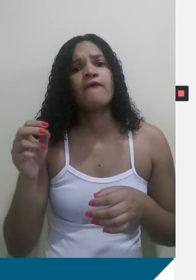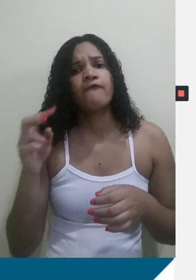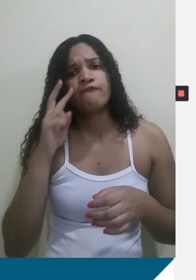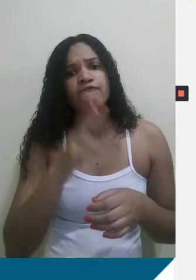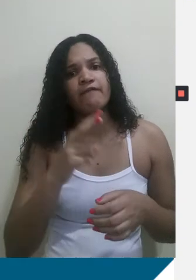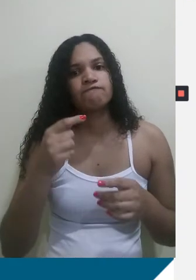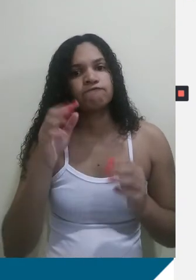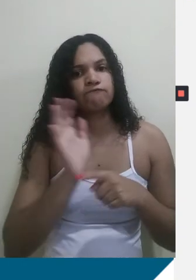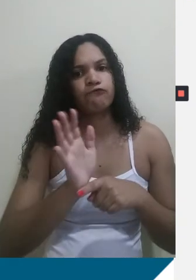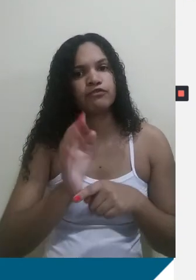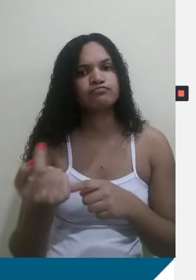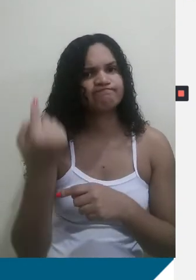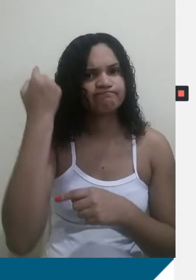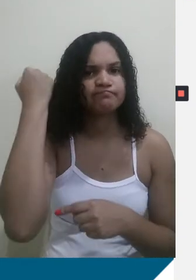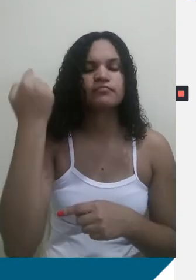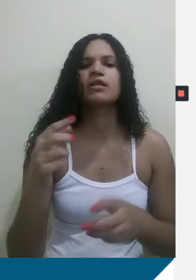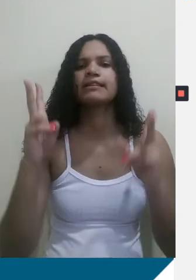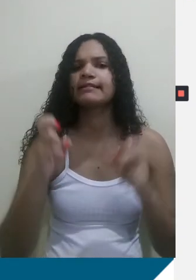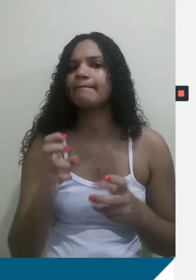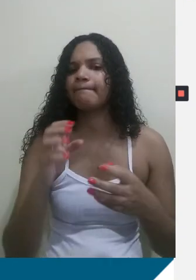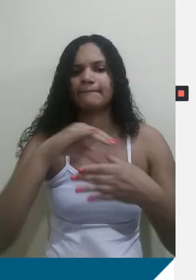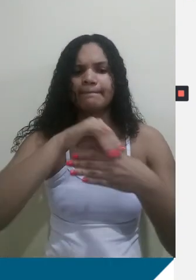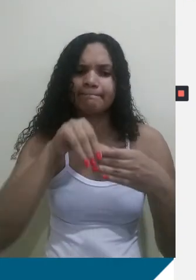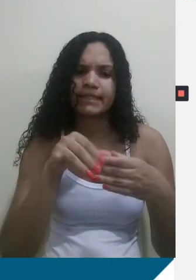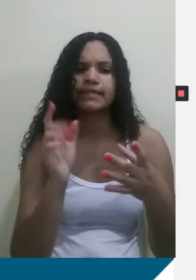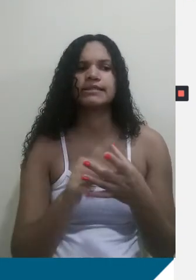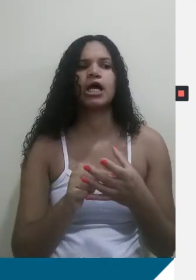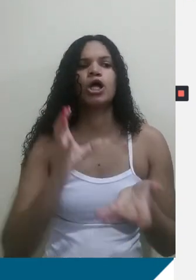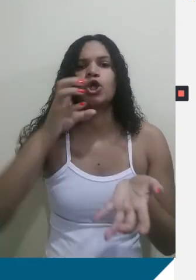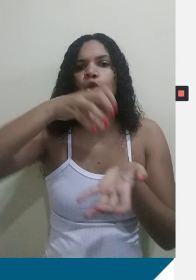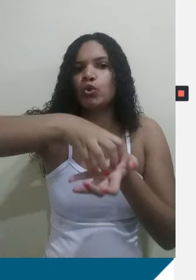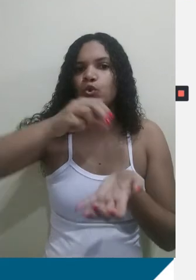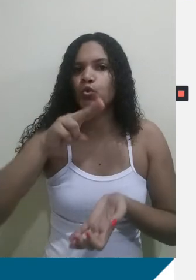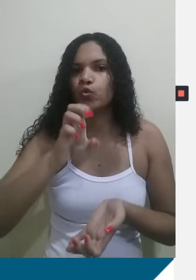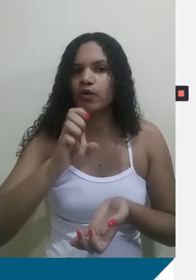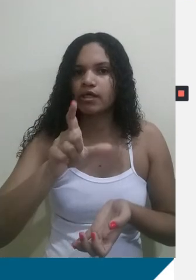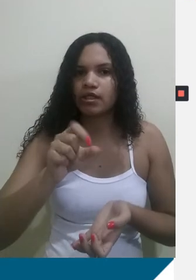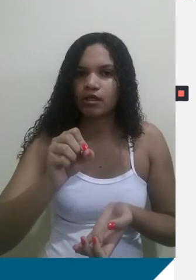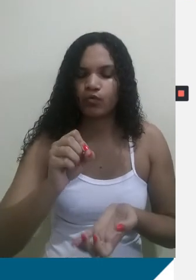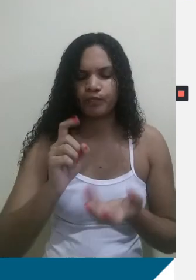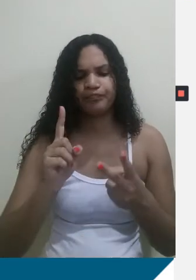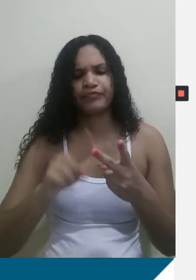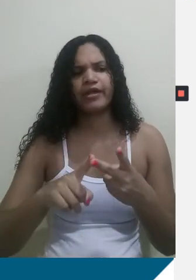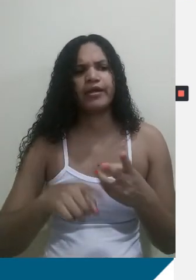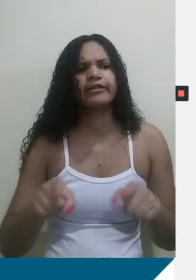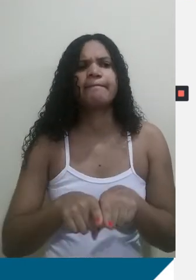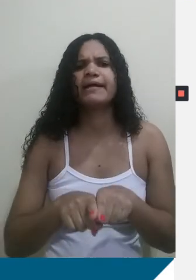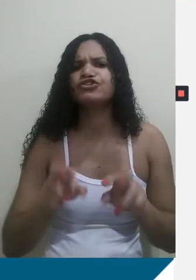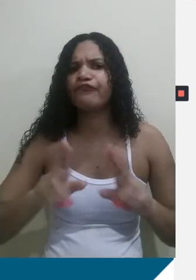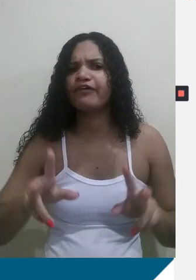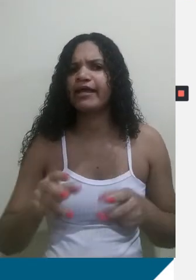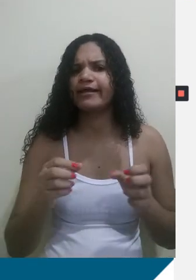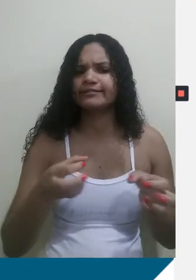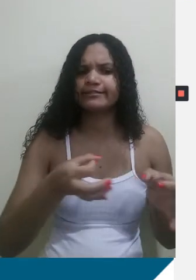que falam sobre membrana plasmática, sobre núcleo, sobre organização celular, diferença entre célula